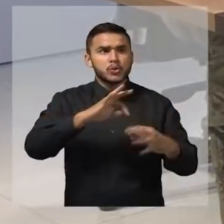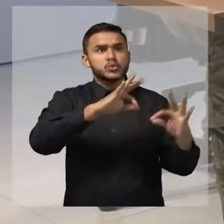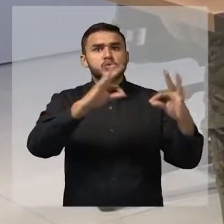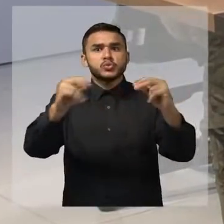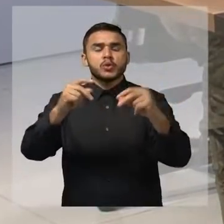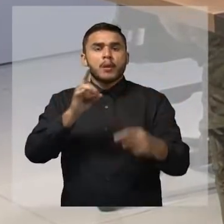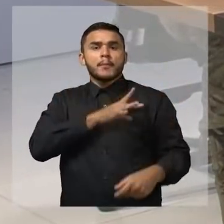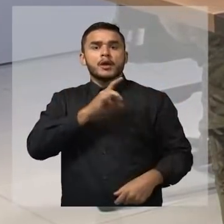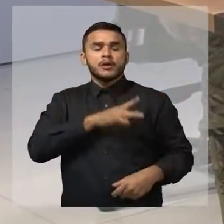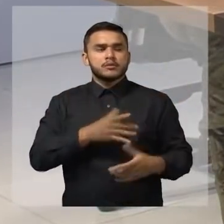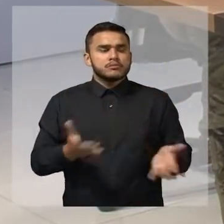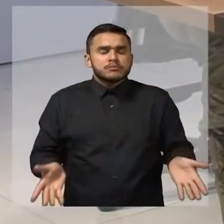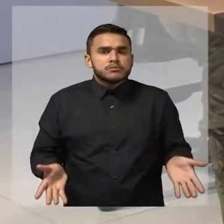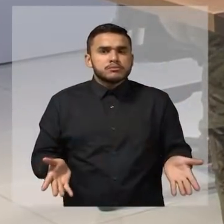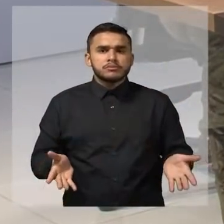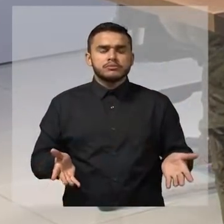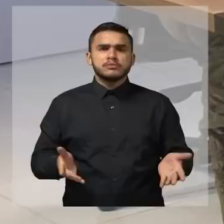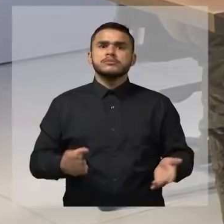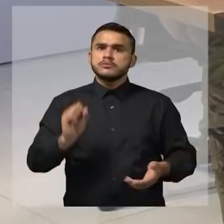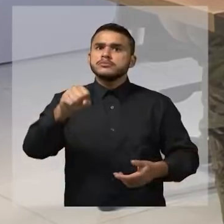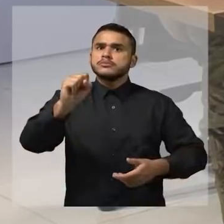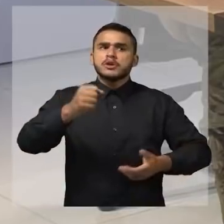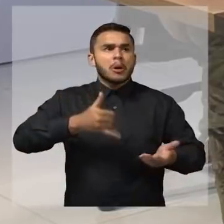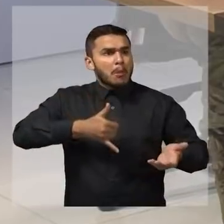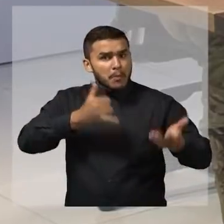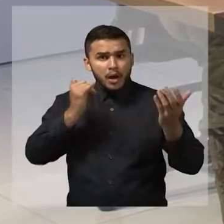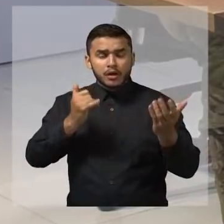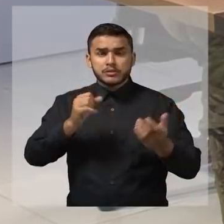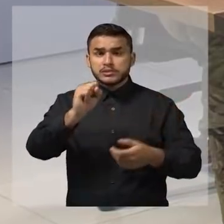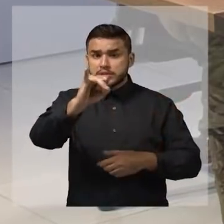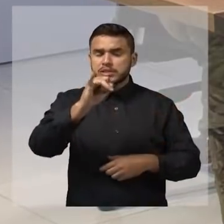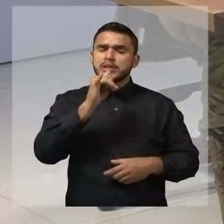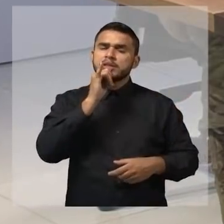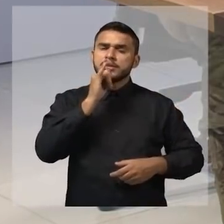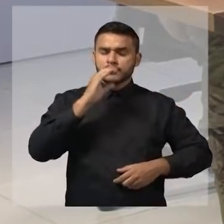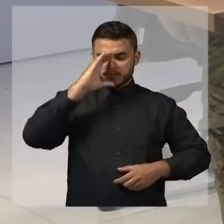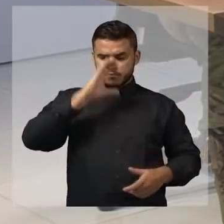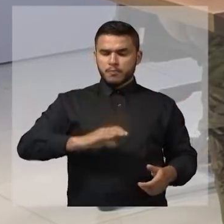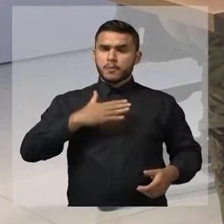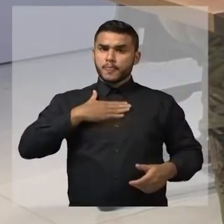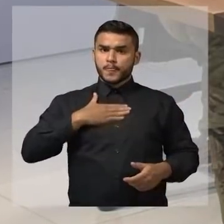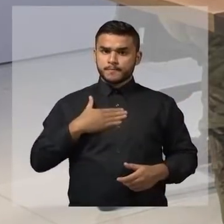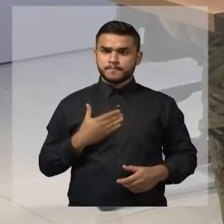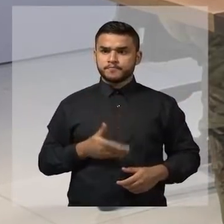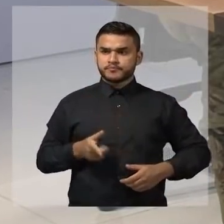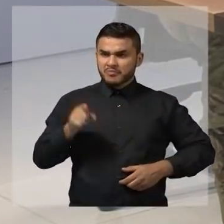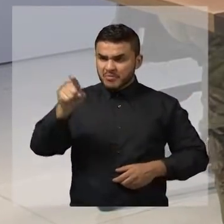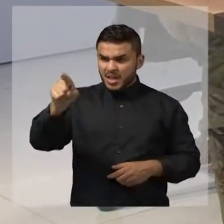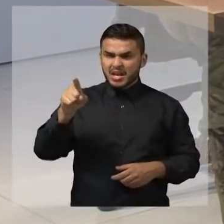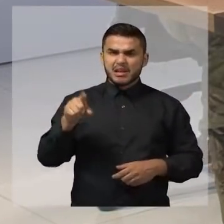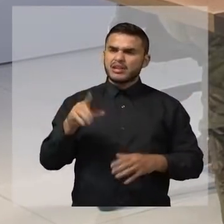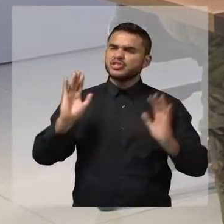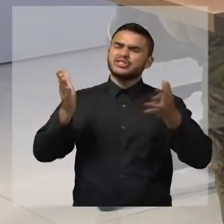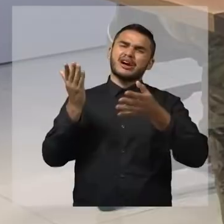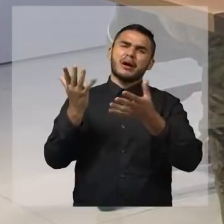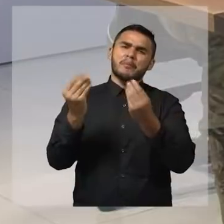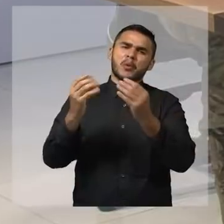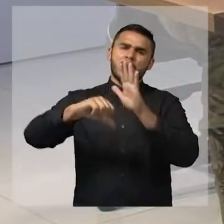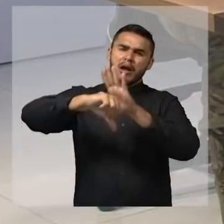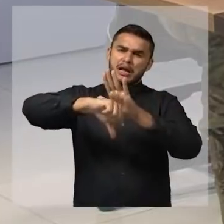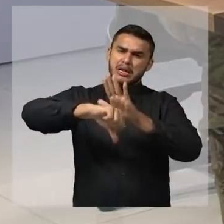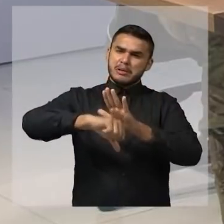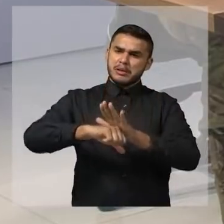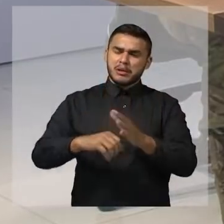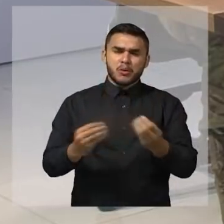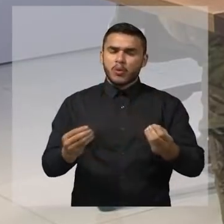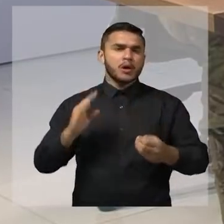até, Arnaldo, uma coisa que a lei não considera: se um cidadão matar um camarada que tem uma longa ficha criminal, a lei não vai considerar, o